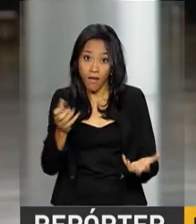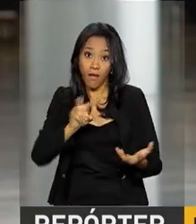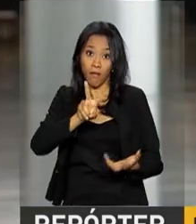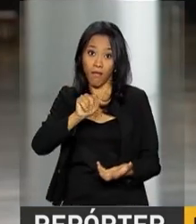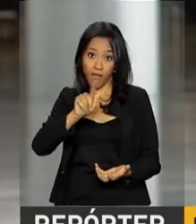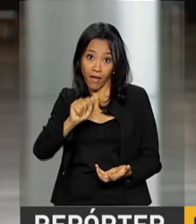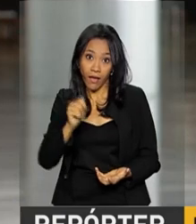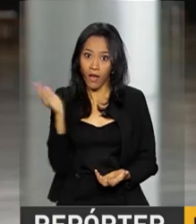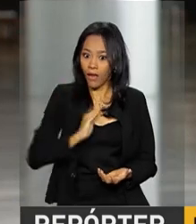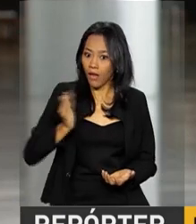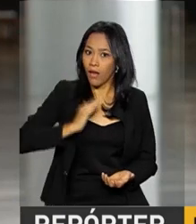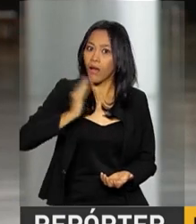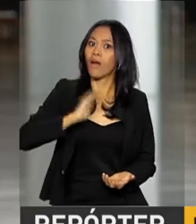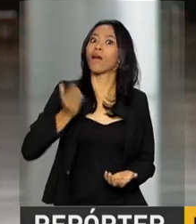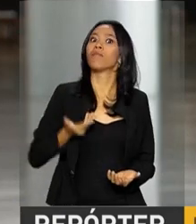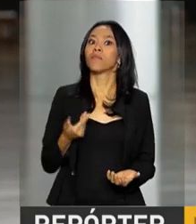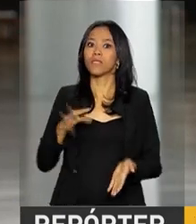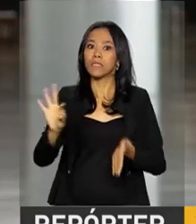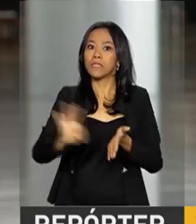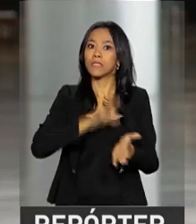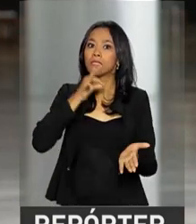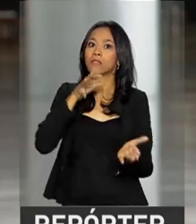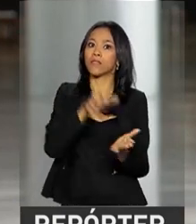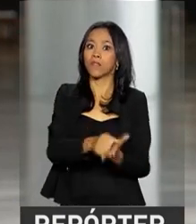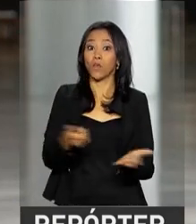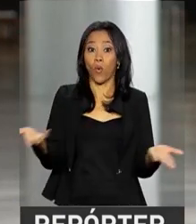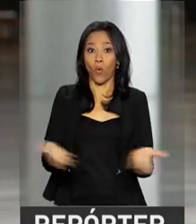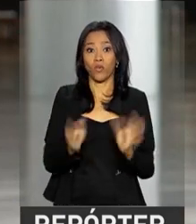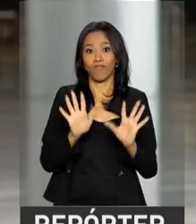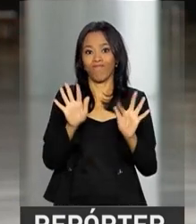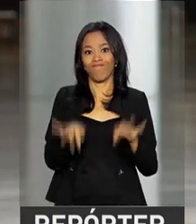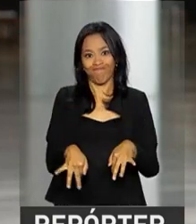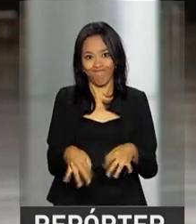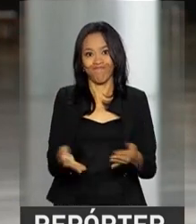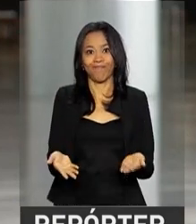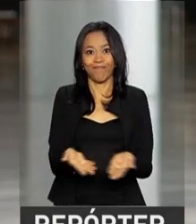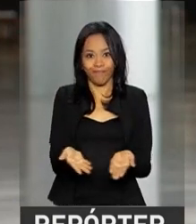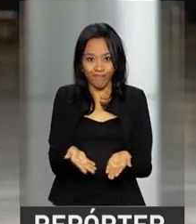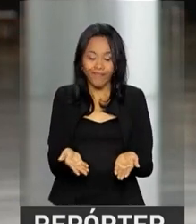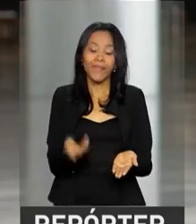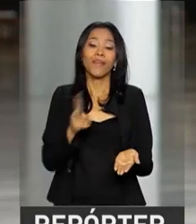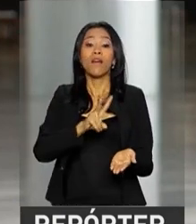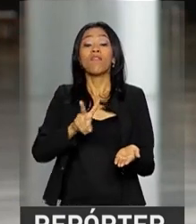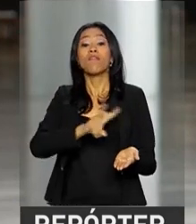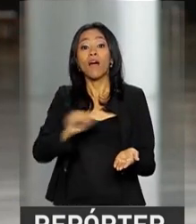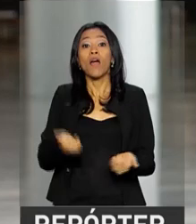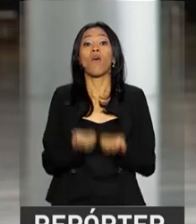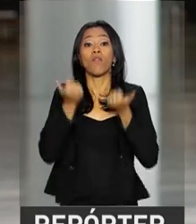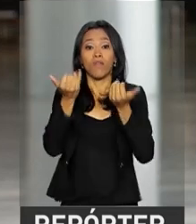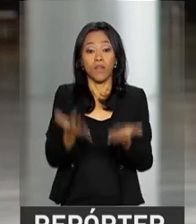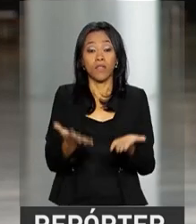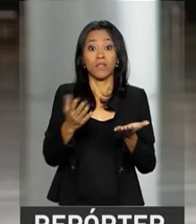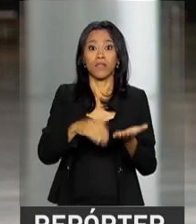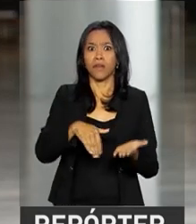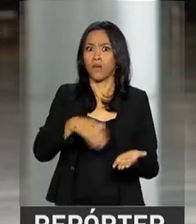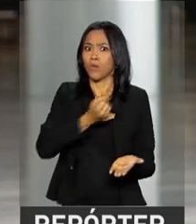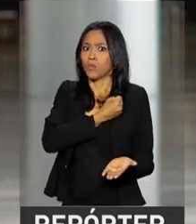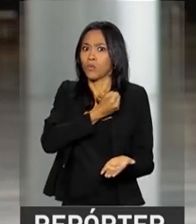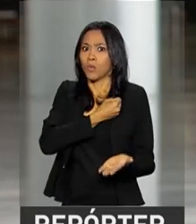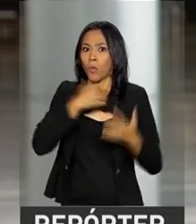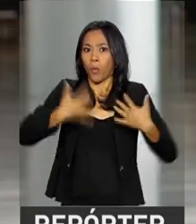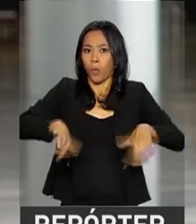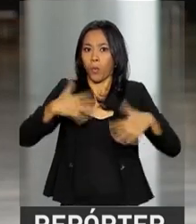prouni deve se apressar porque as inscrições terminam hoje nesta edição o prouni vai oferecer o maior número de vagas desde que foi